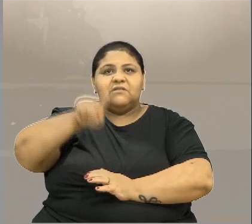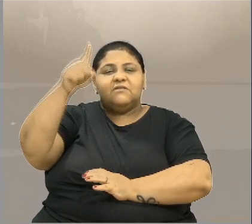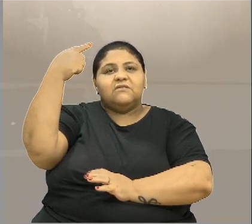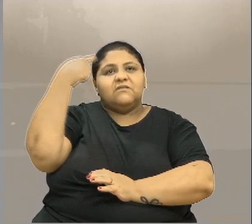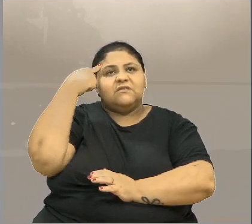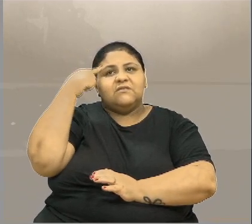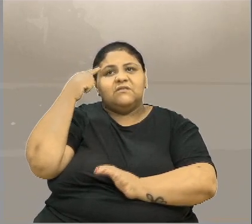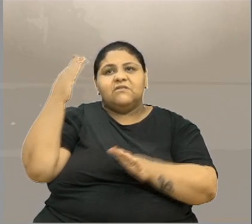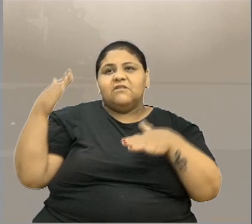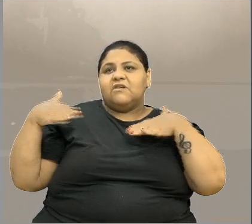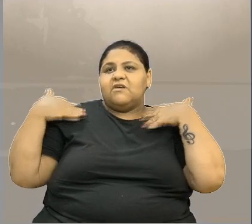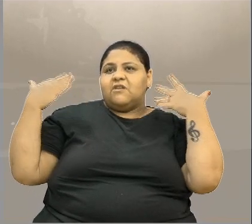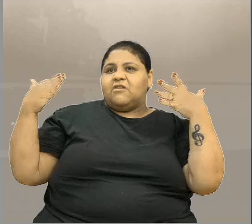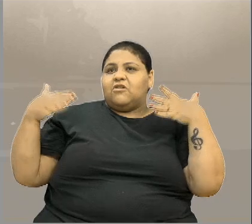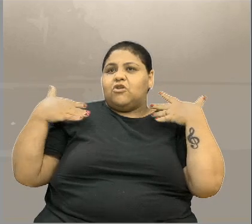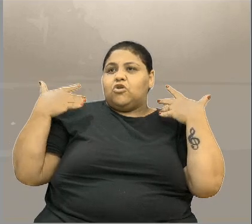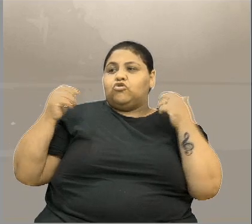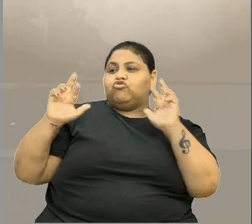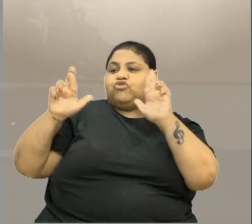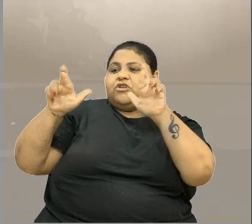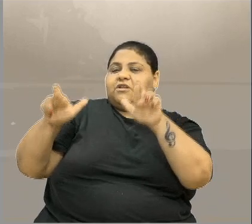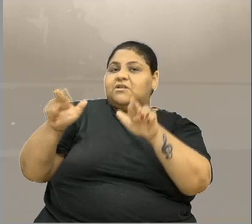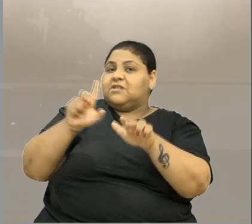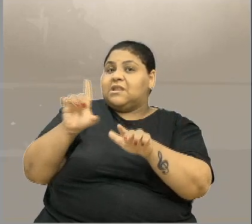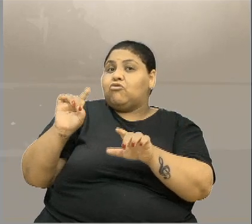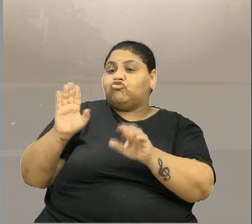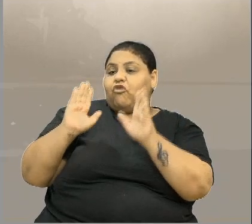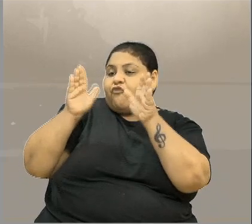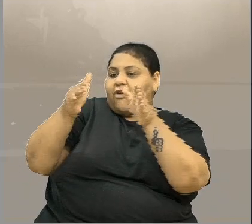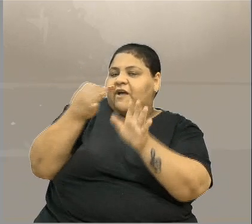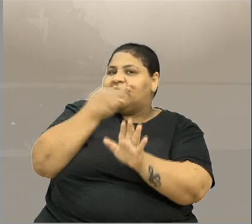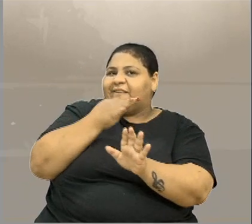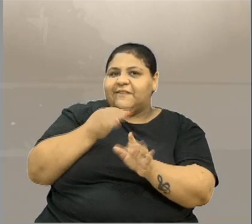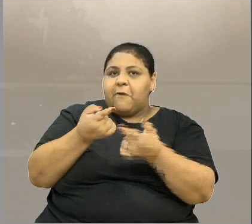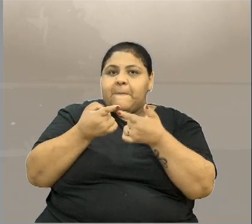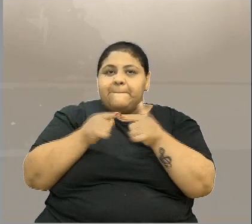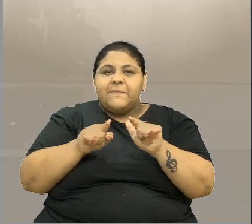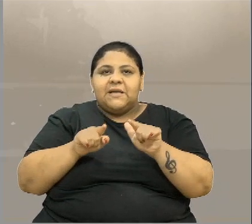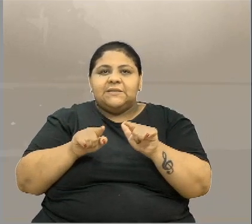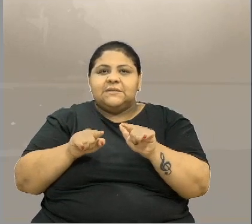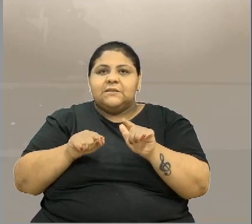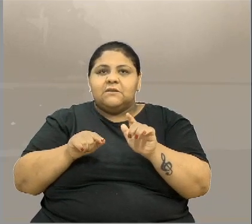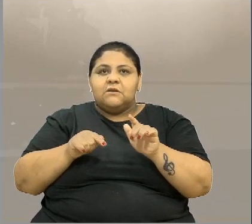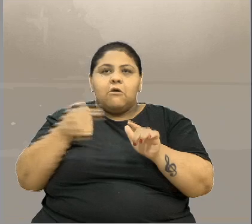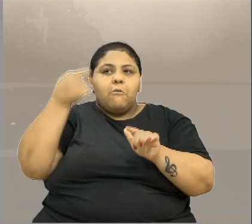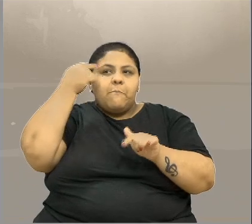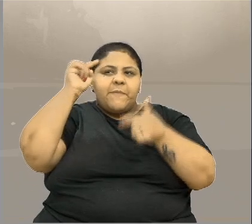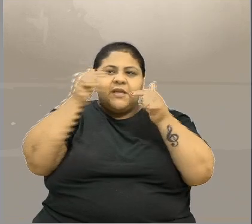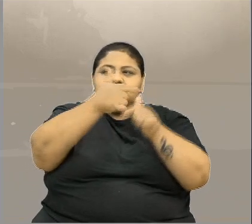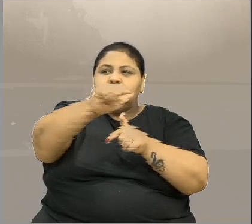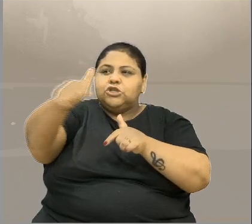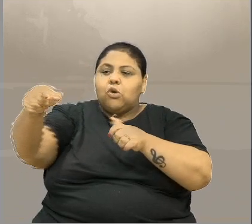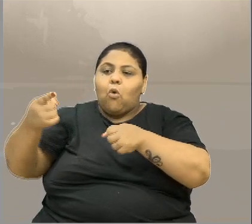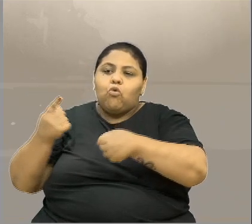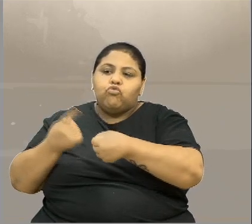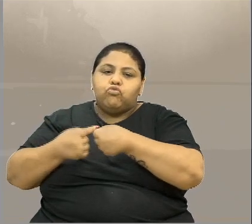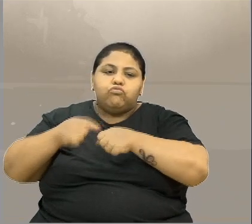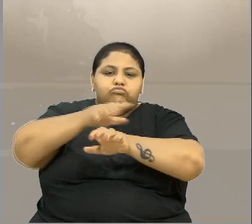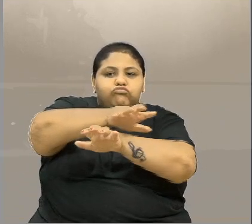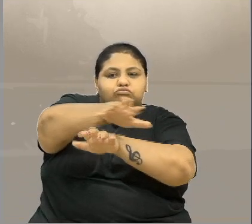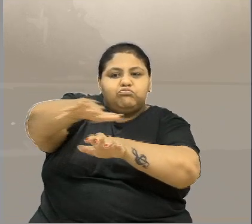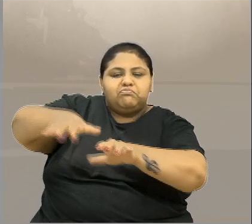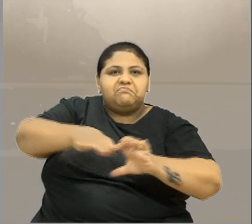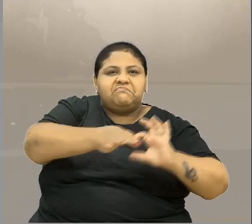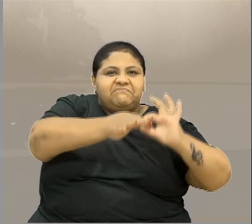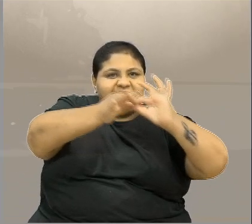o turismo de uma forma regional, não apenas Caxias do Sul, mas que a gente pense também, né, em outros municípios, nessas